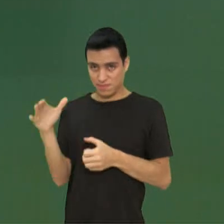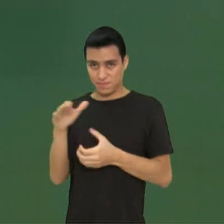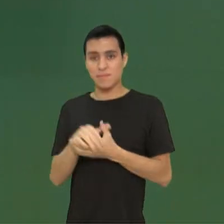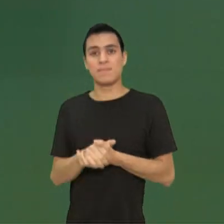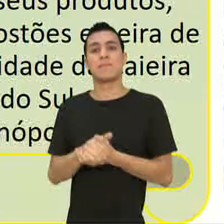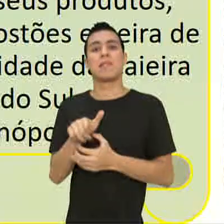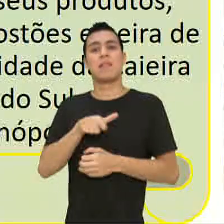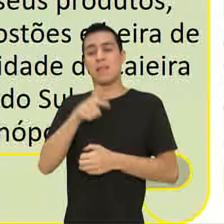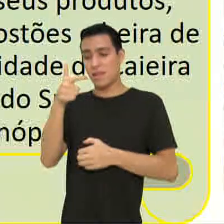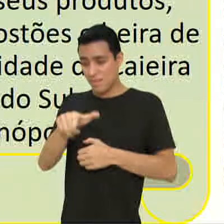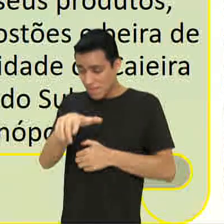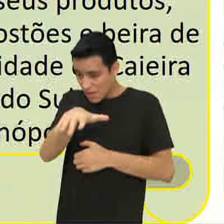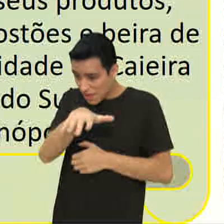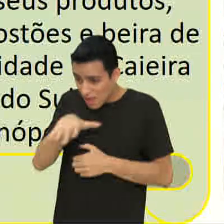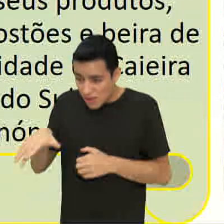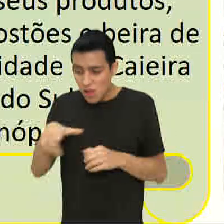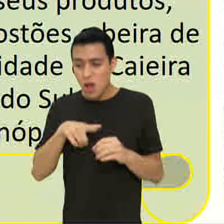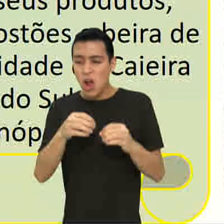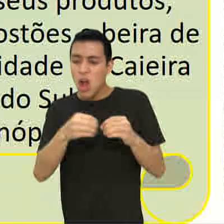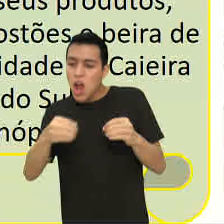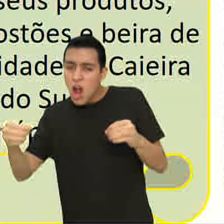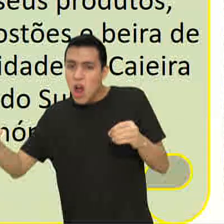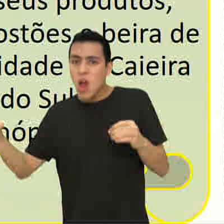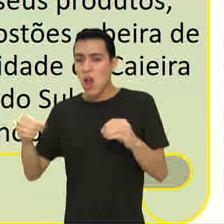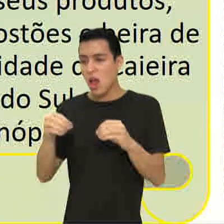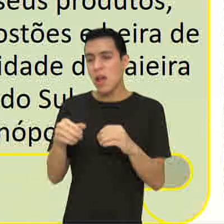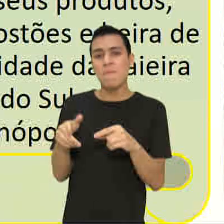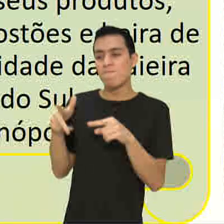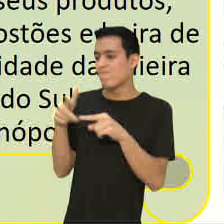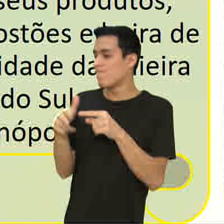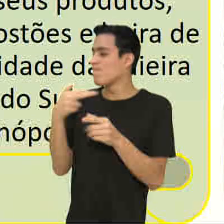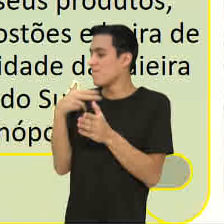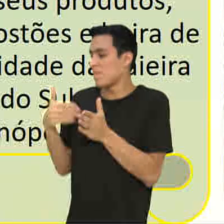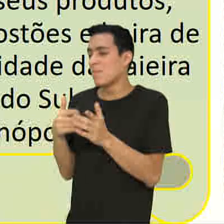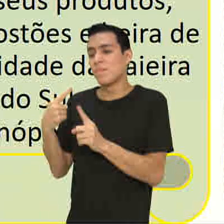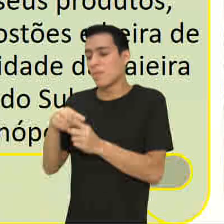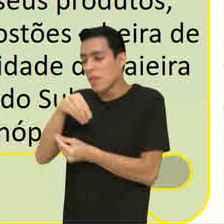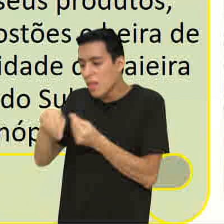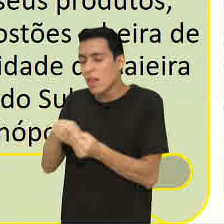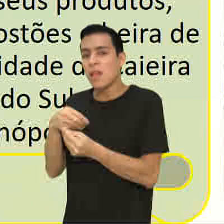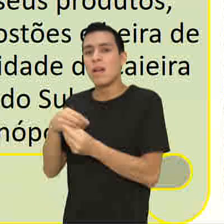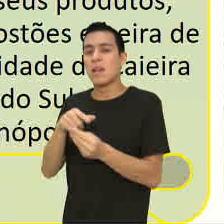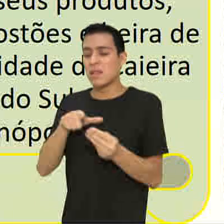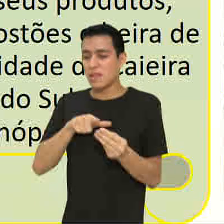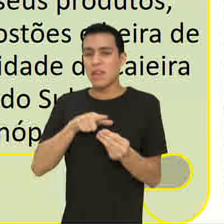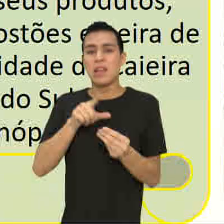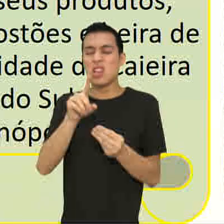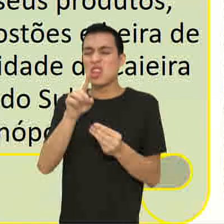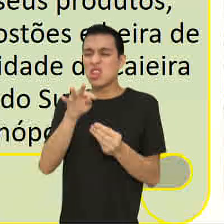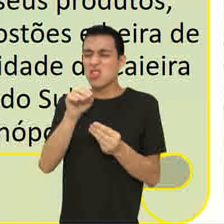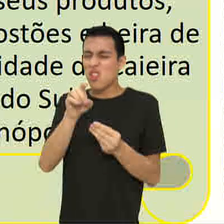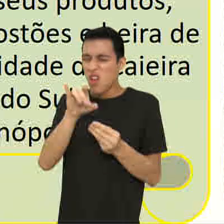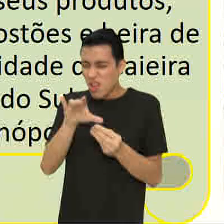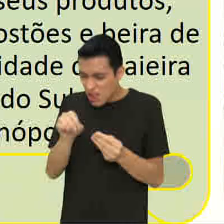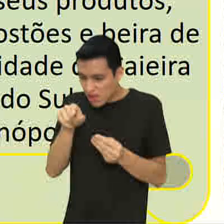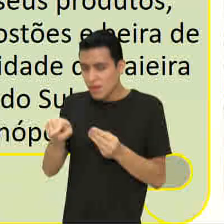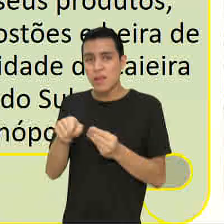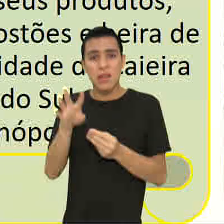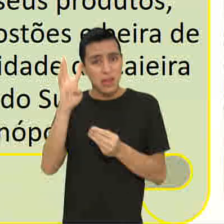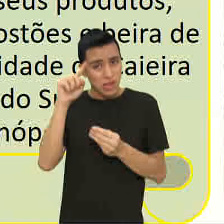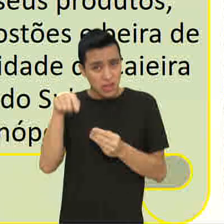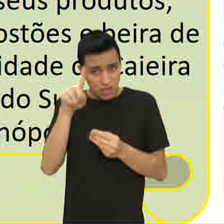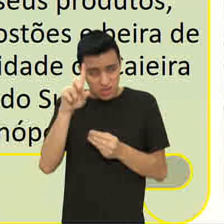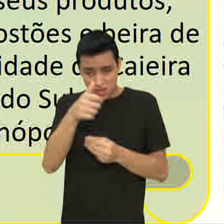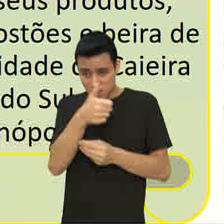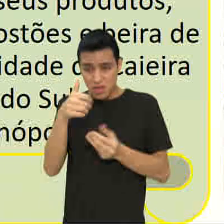tem mais uma região de cultivo de ostras e mexilhões interditadas devido à presença de toxina diarreica. Nessa quarta-feira, dia 11,